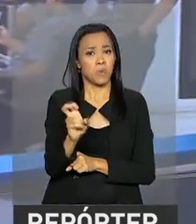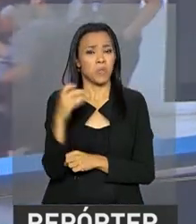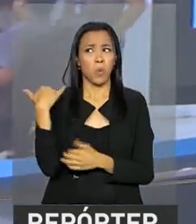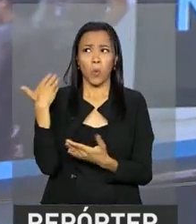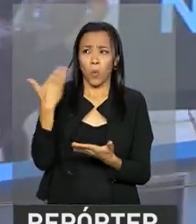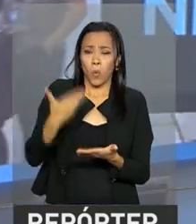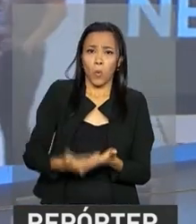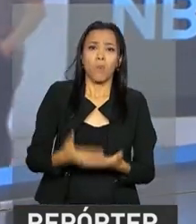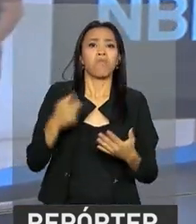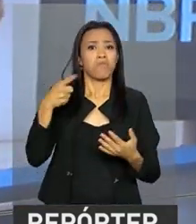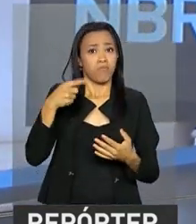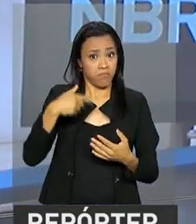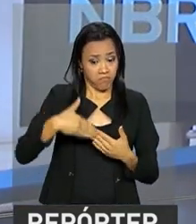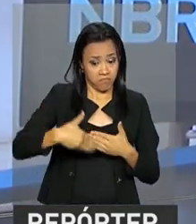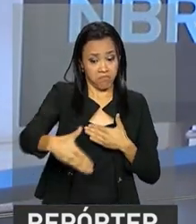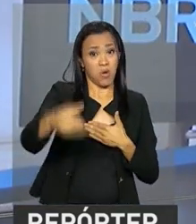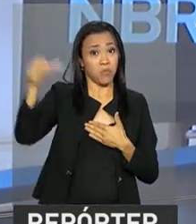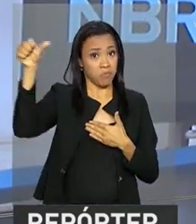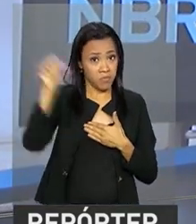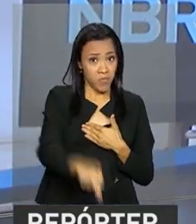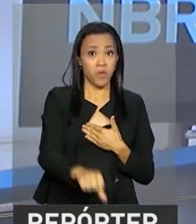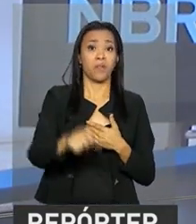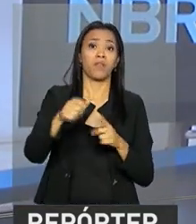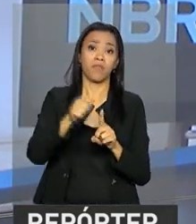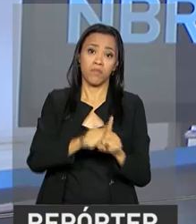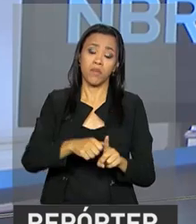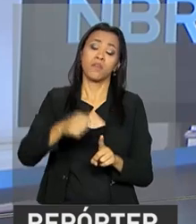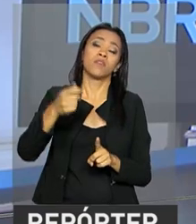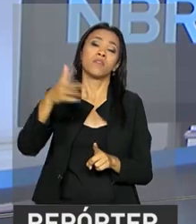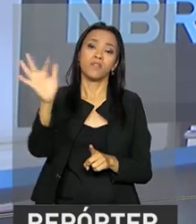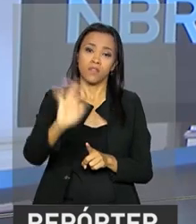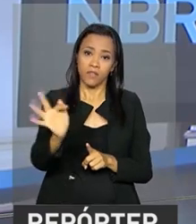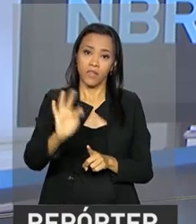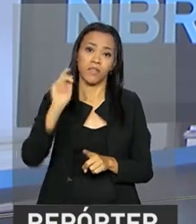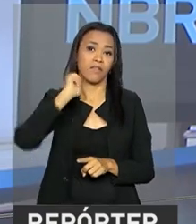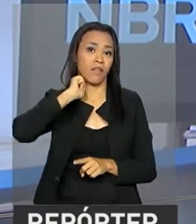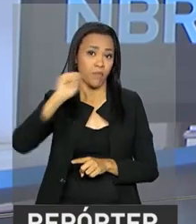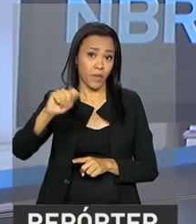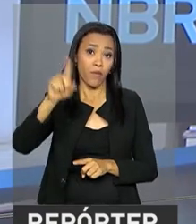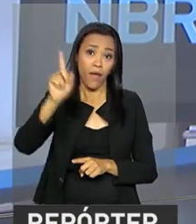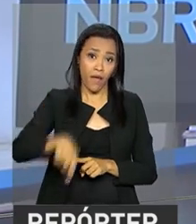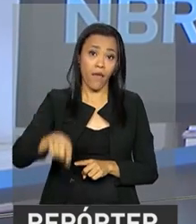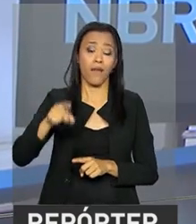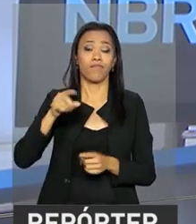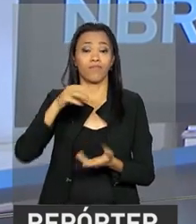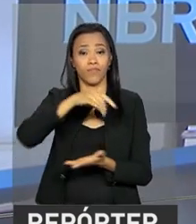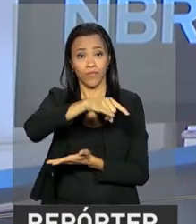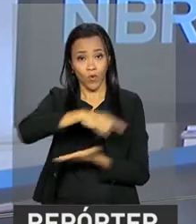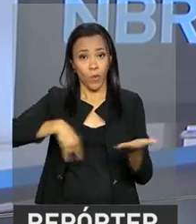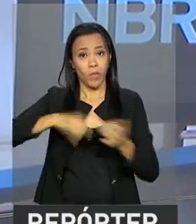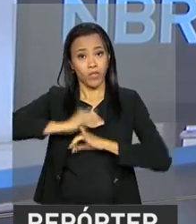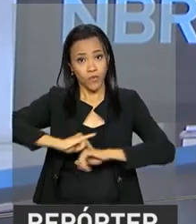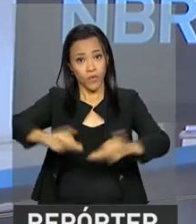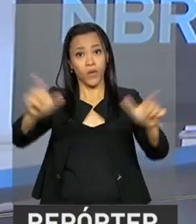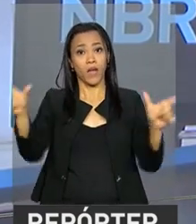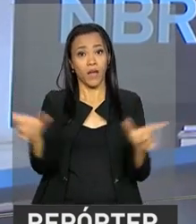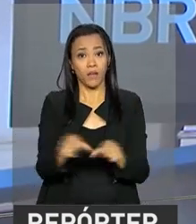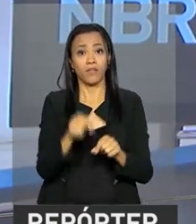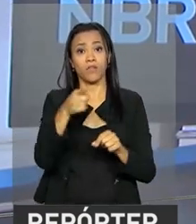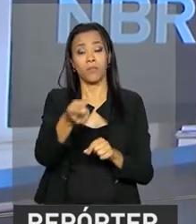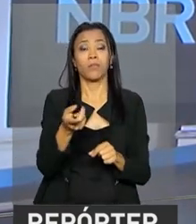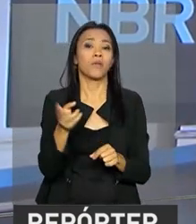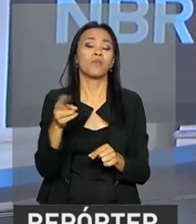mais entre fevereiro e Abril é o que indica o documento divulgado pelo Ministério da Ciência Tecnologia inovações